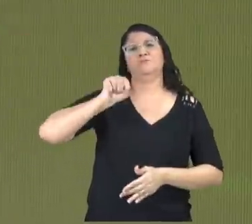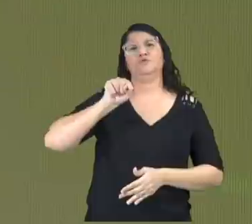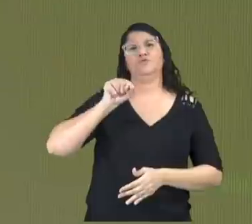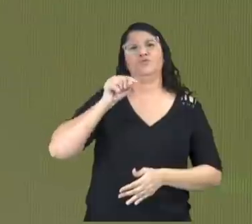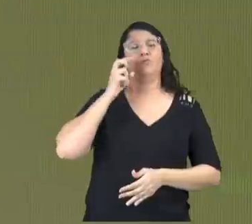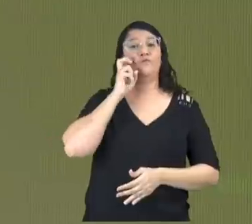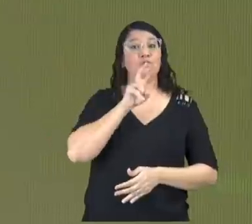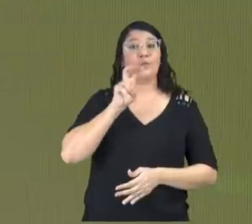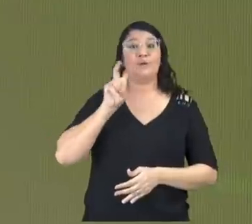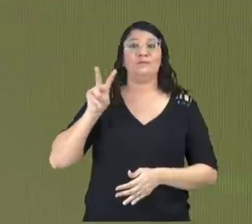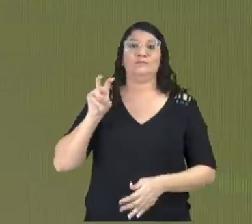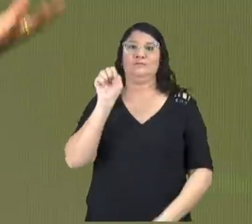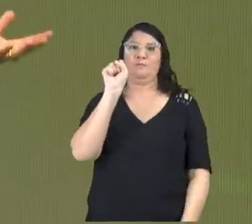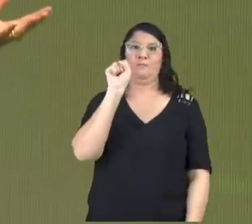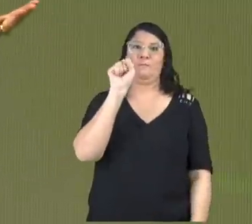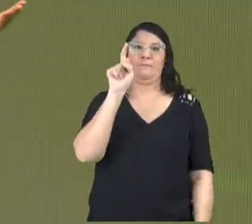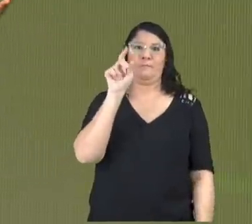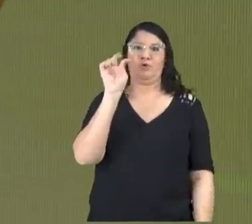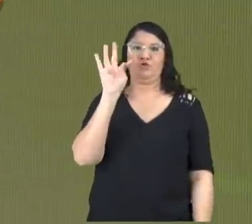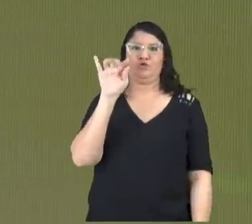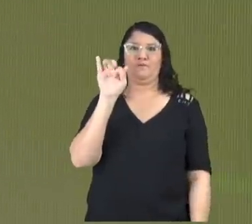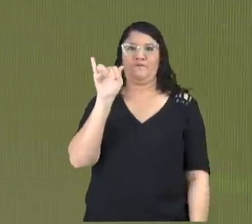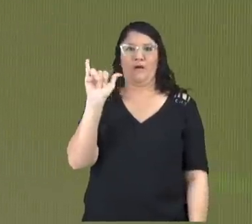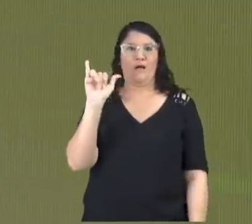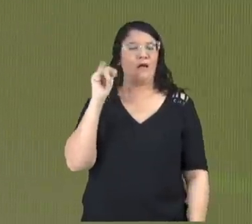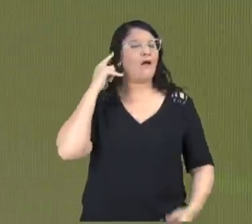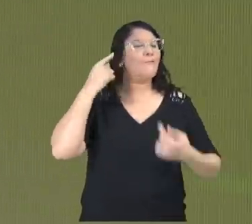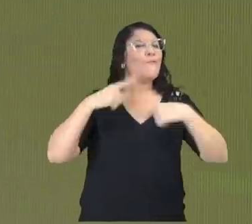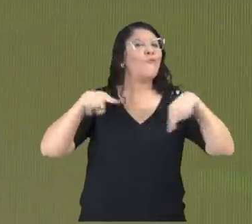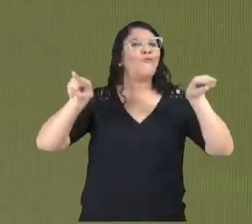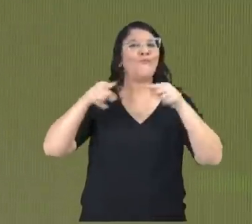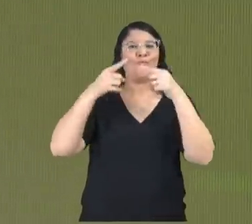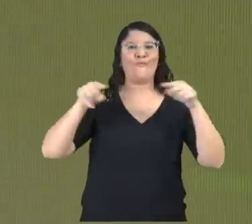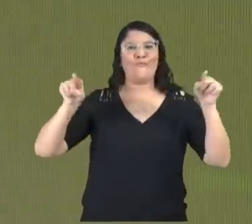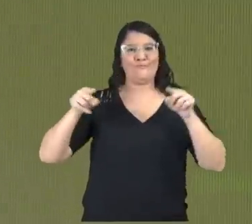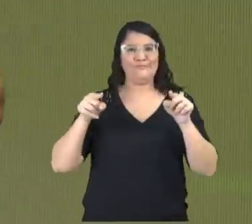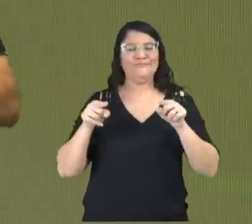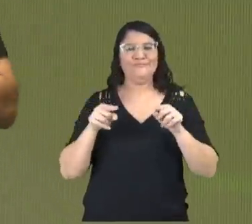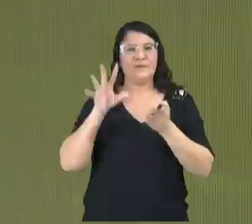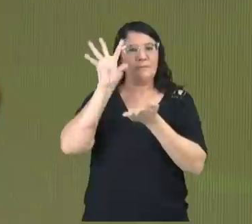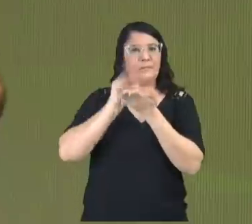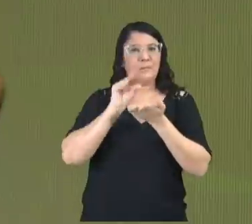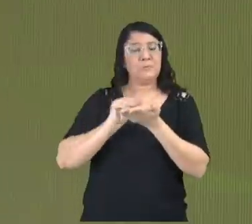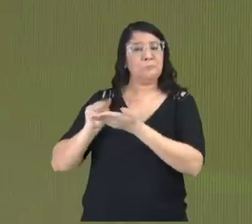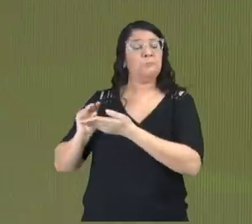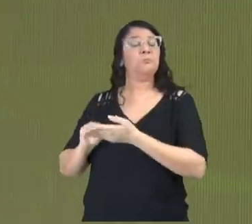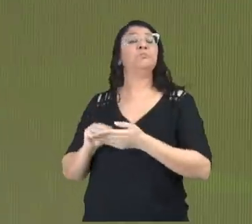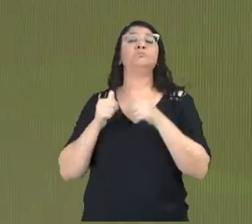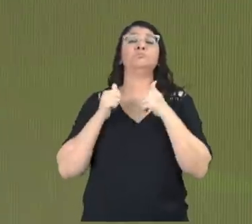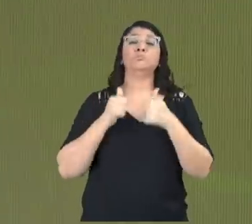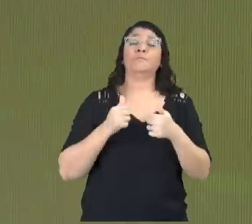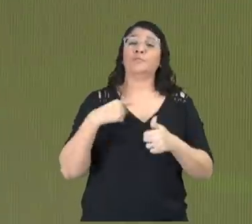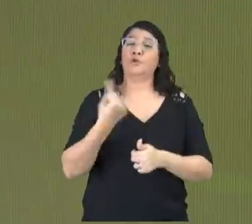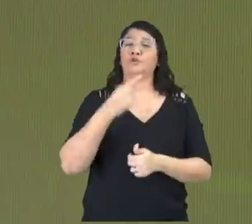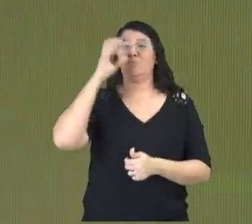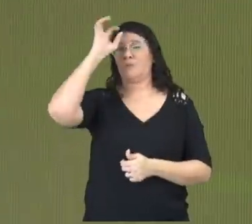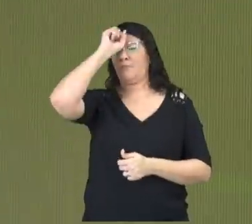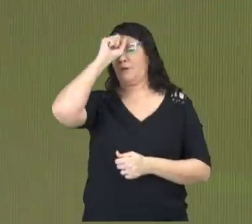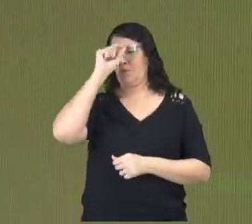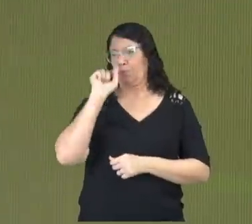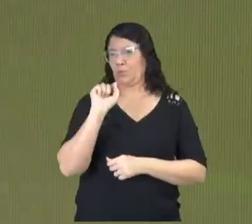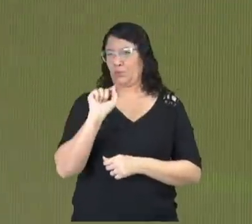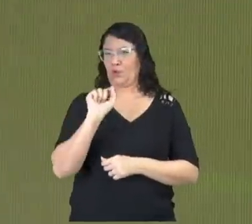Então isso é uma maravilha. E você, gente, nós temos que aprender, eu tenho visto o seguinte, eu percebo que